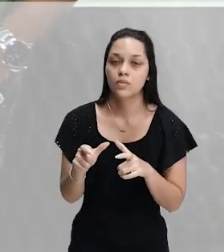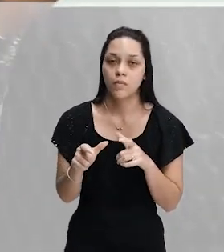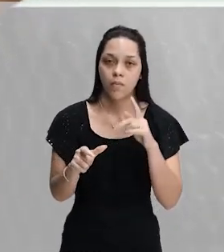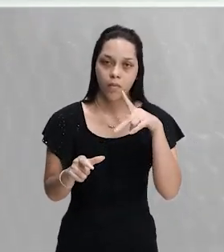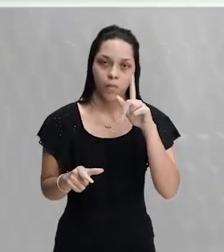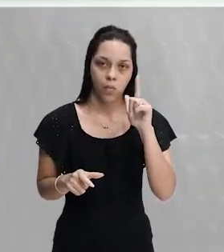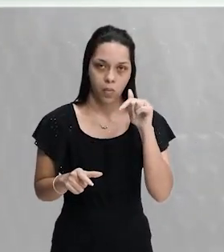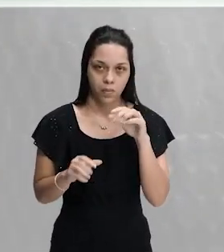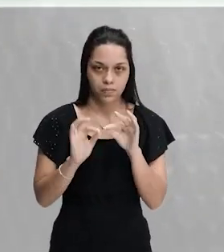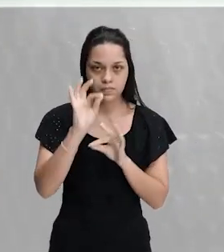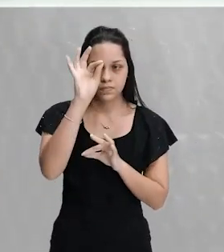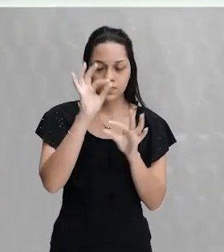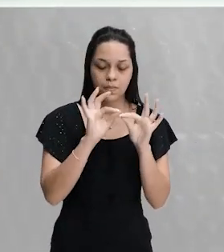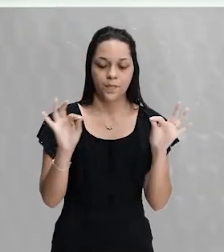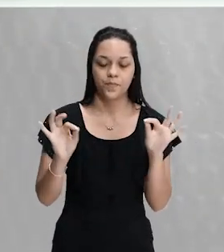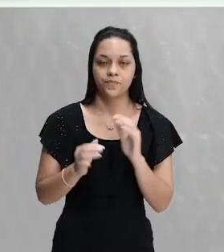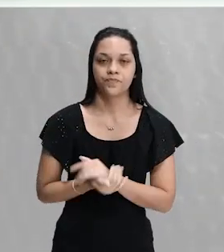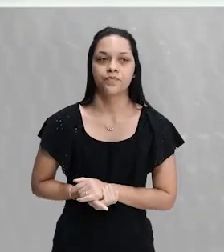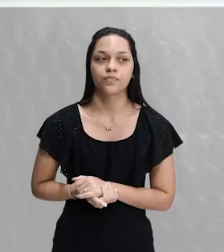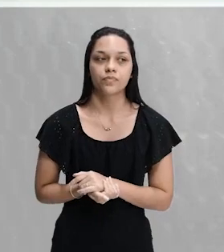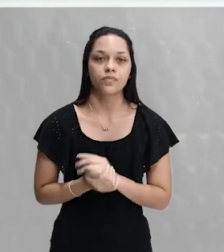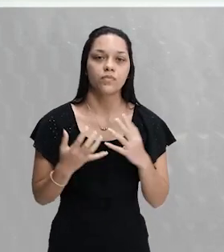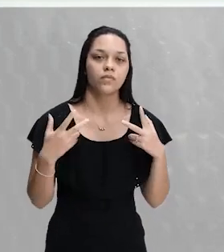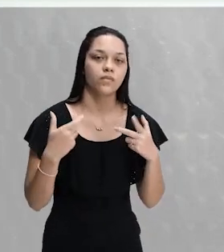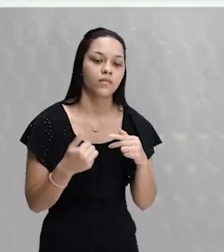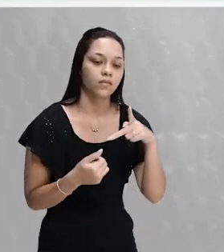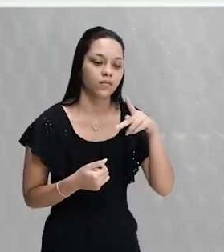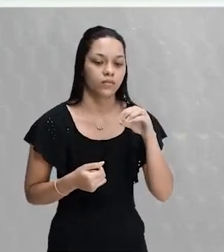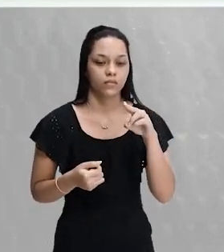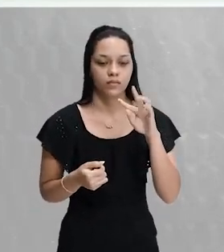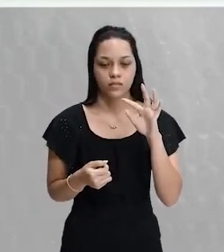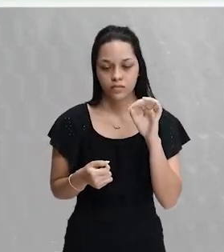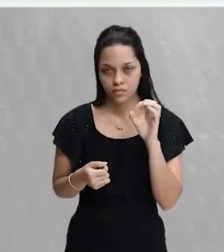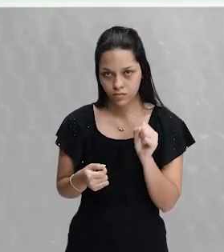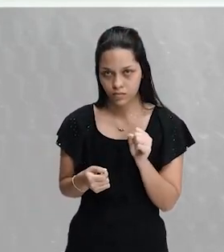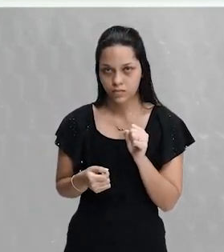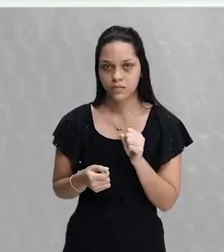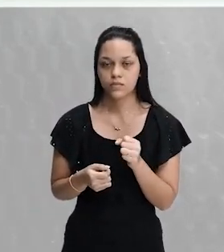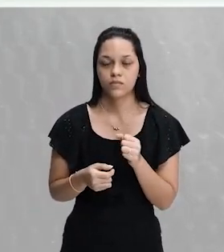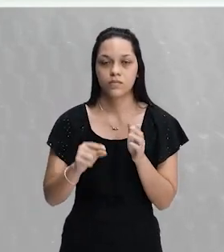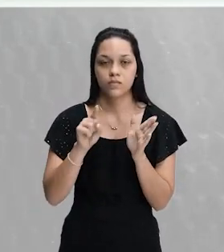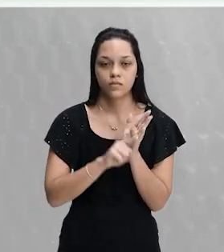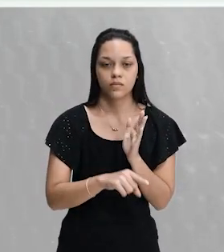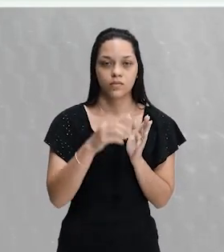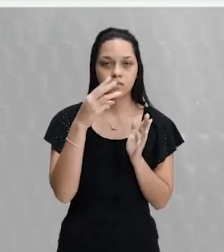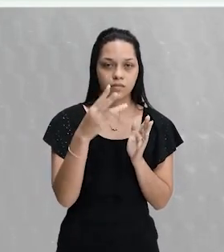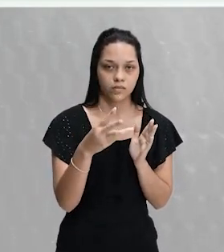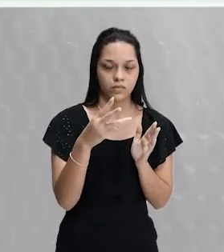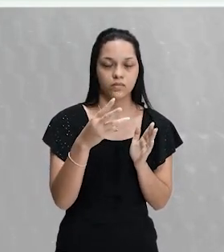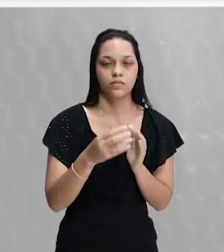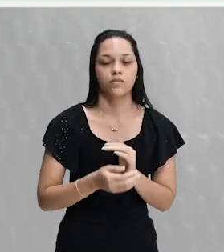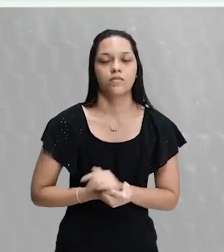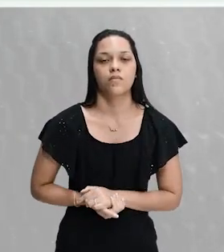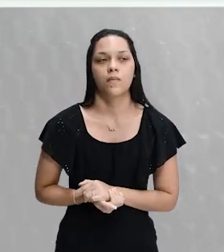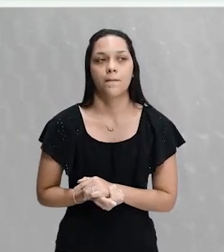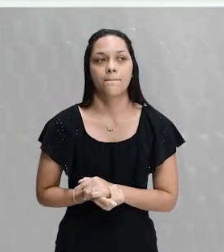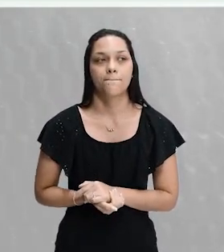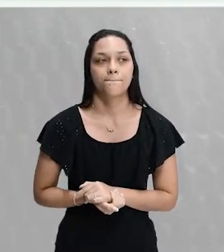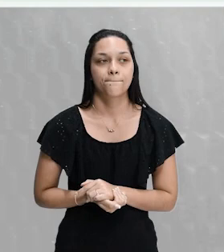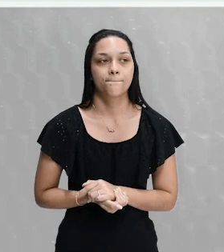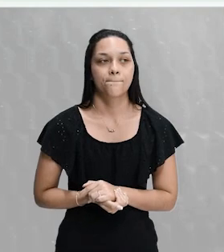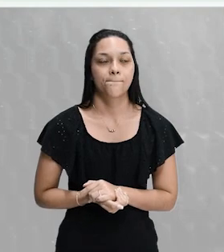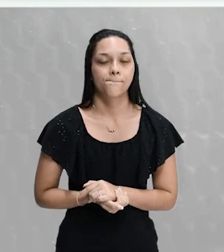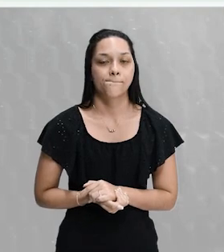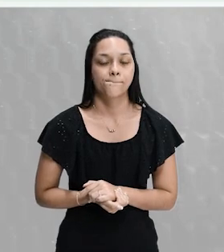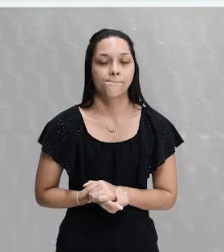plano cartesiano. Então, vamos localizar todos esses pontos aqui no plano. O menos 3 com 5, menos 3 do